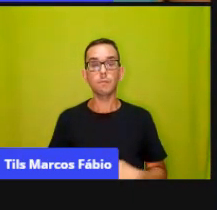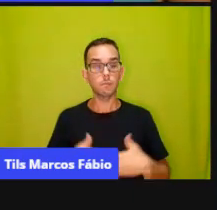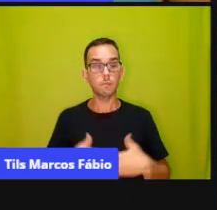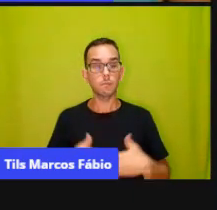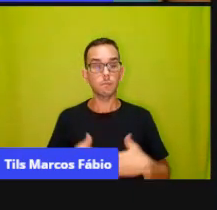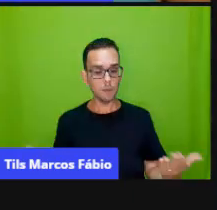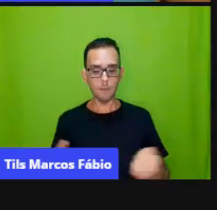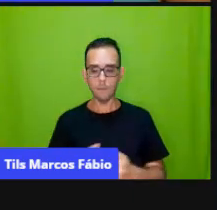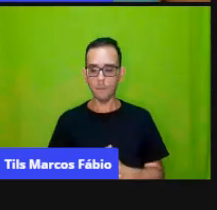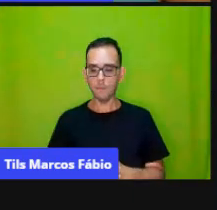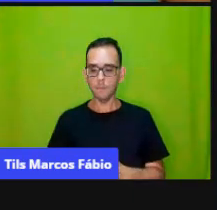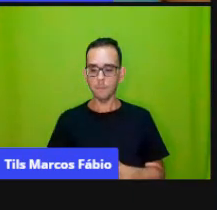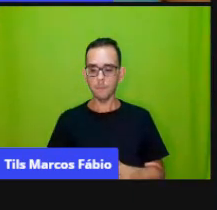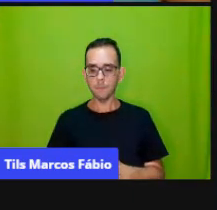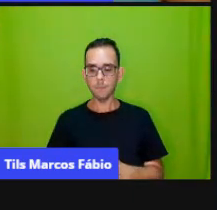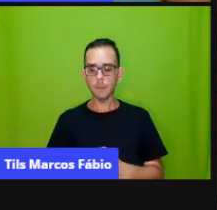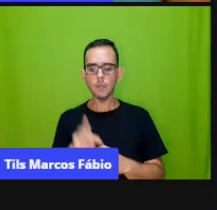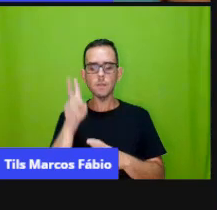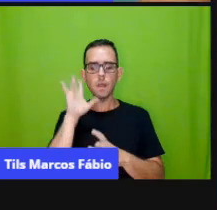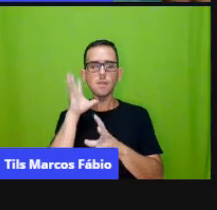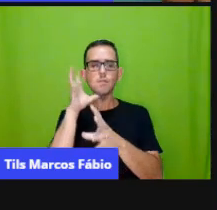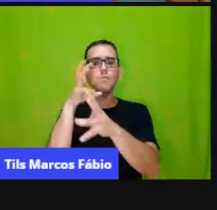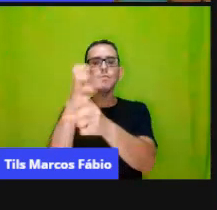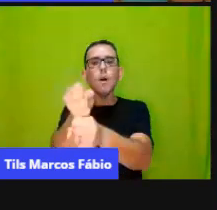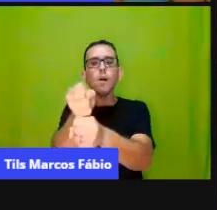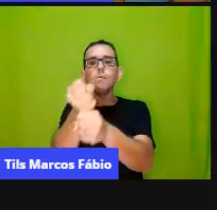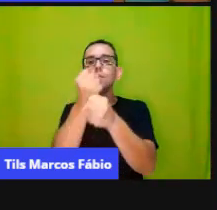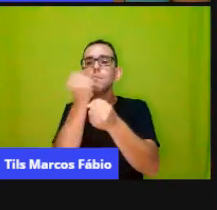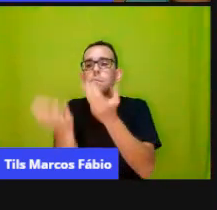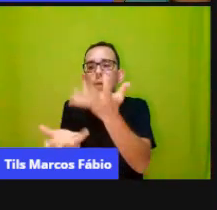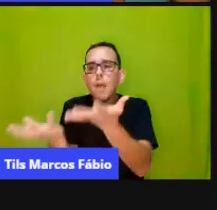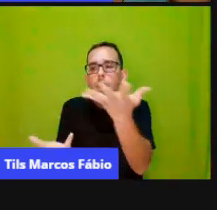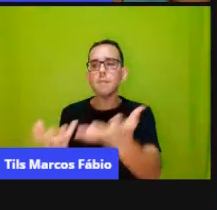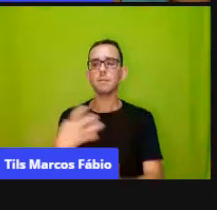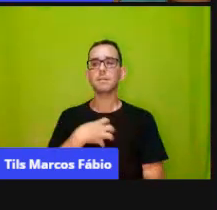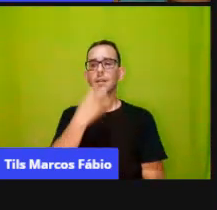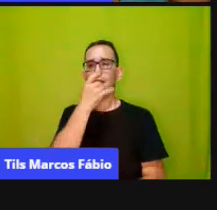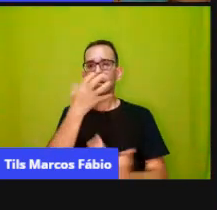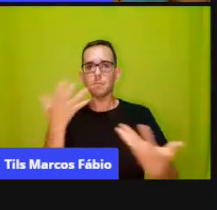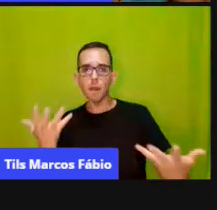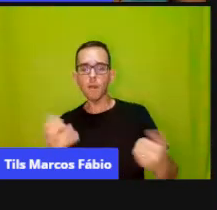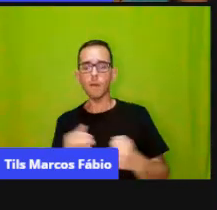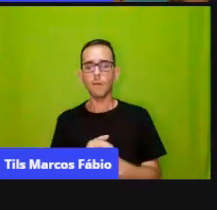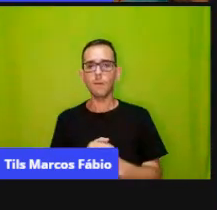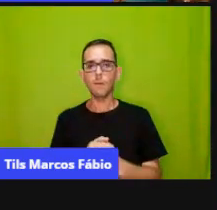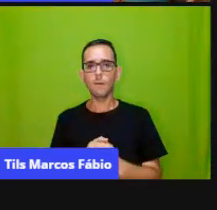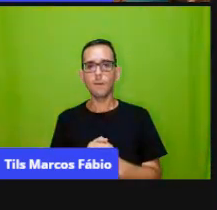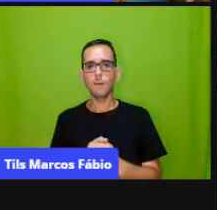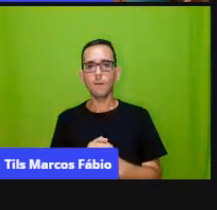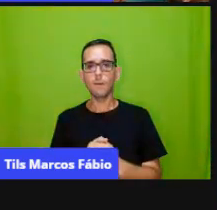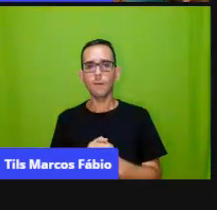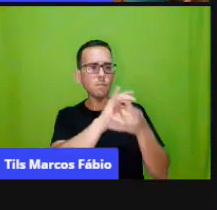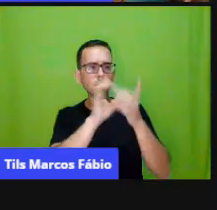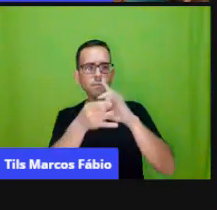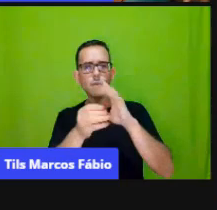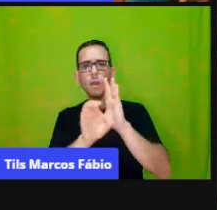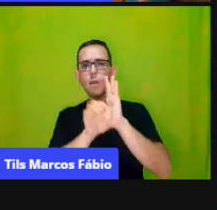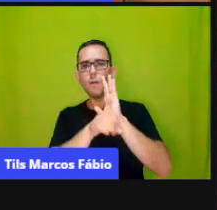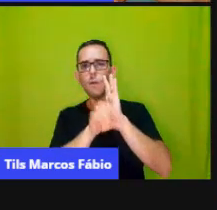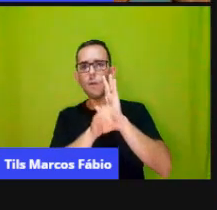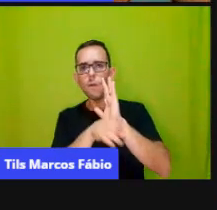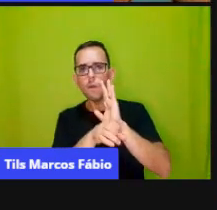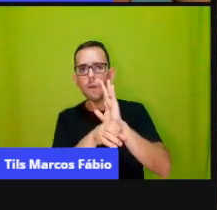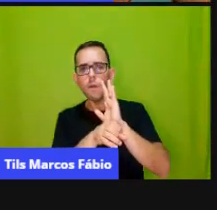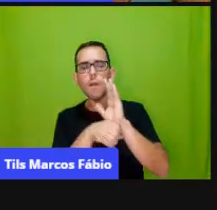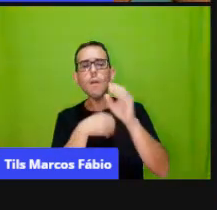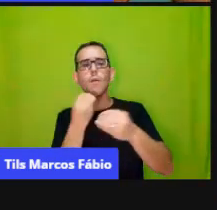gente, na história do bem-estar animal, as abordagens começaram associando alguns conceitos de como que a